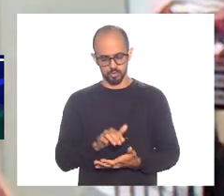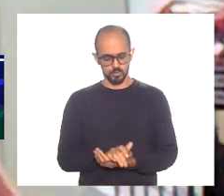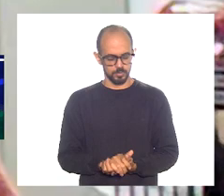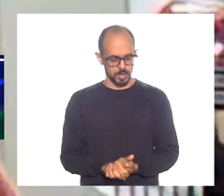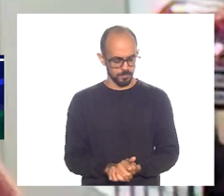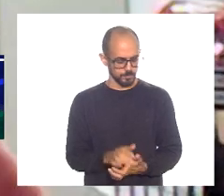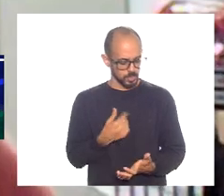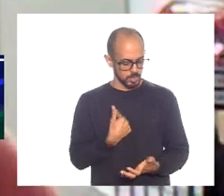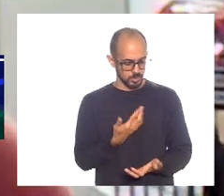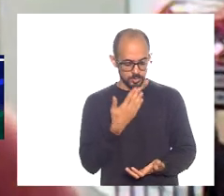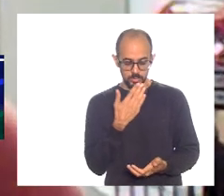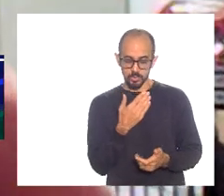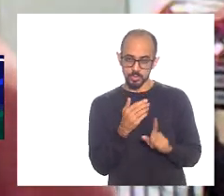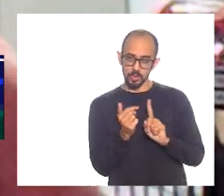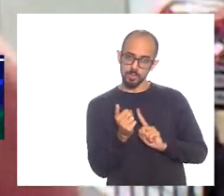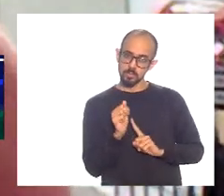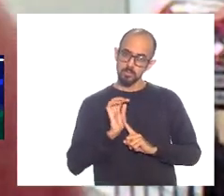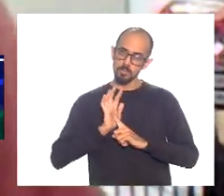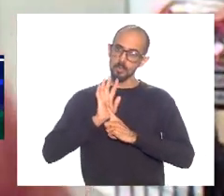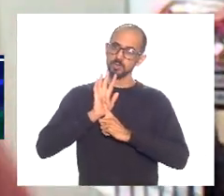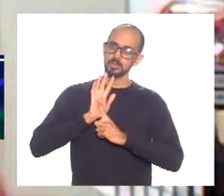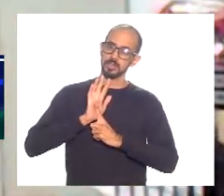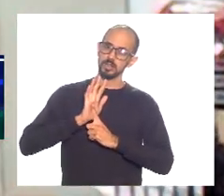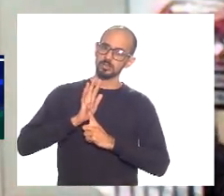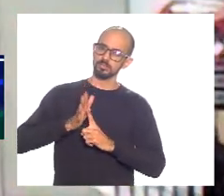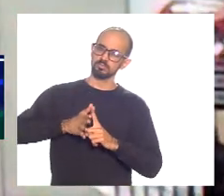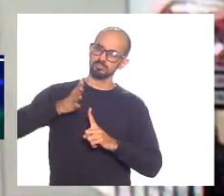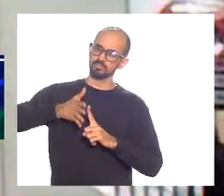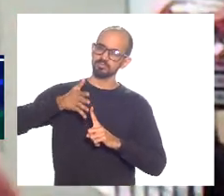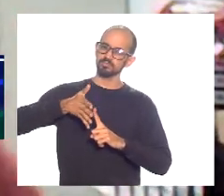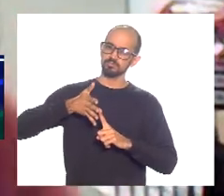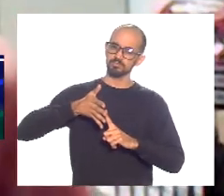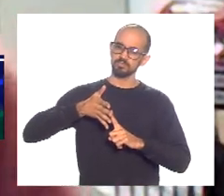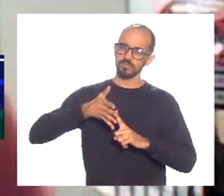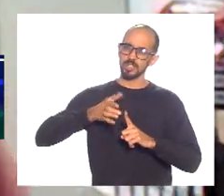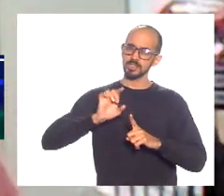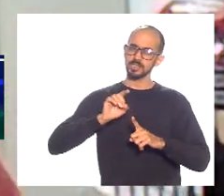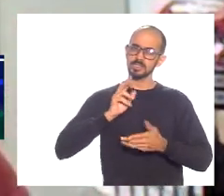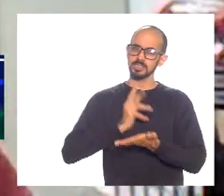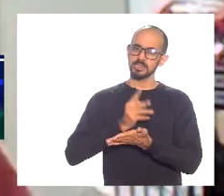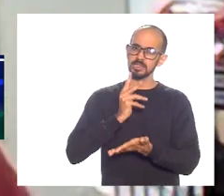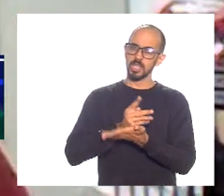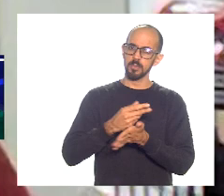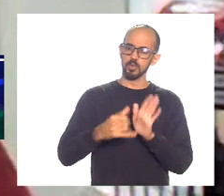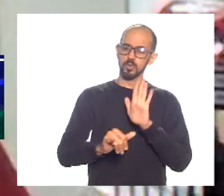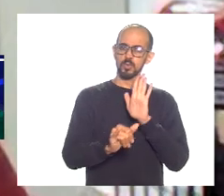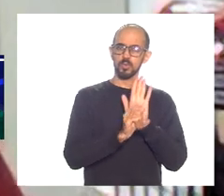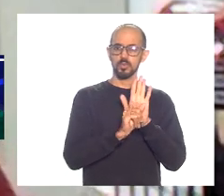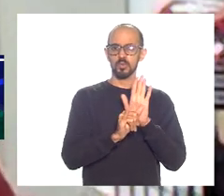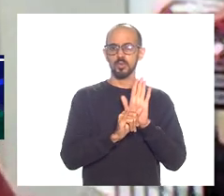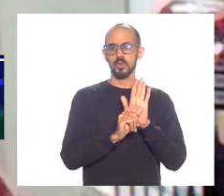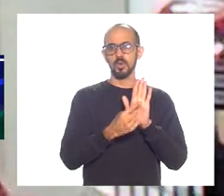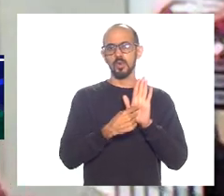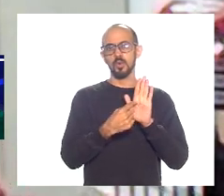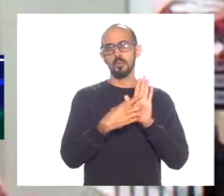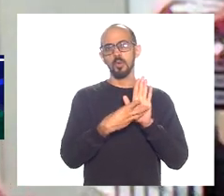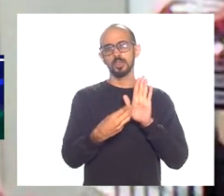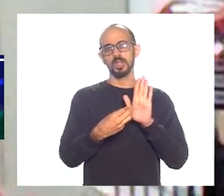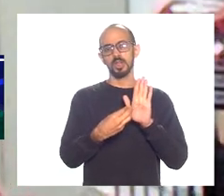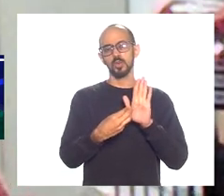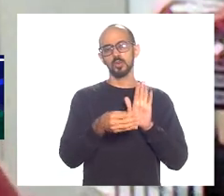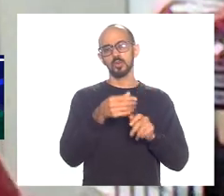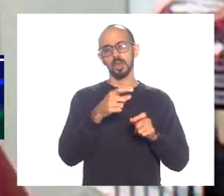para reflexão, deputada Marta Rocha, sempre o exemplo da própria violência. Porque muita gente elegeu Bolsonaro presidente da